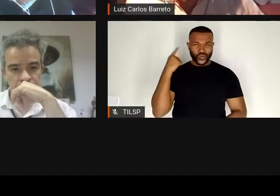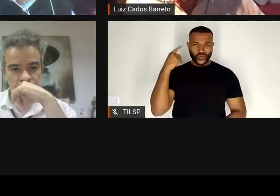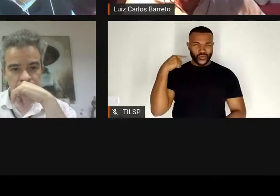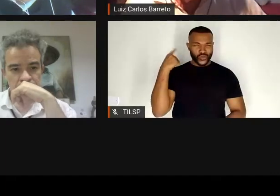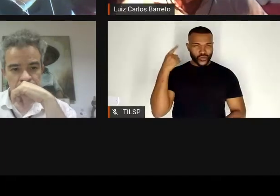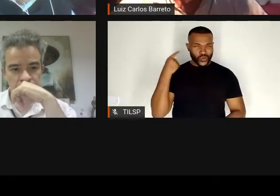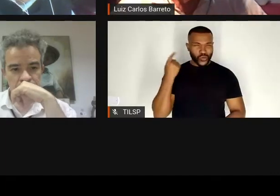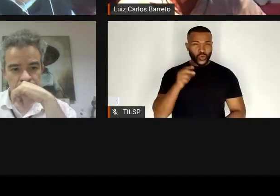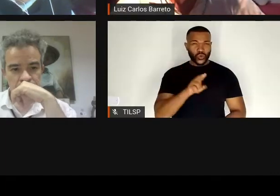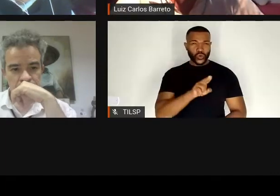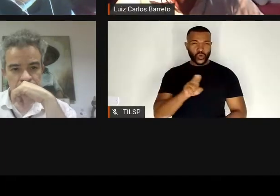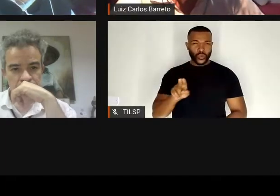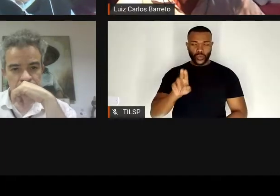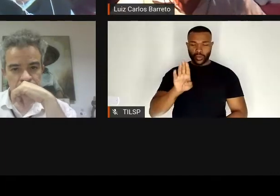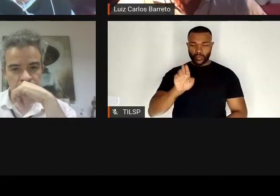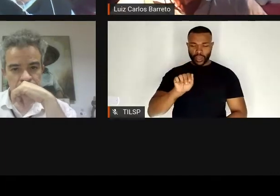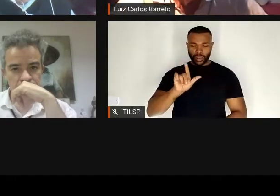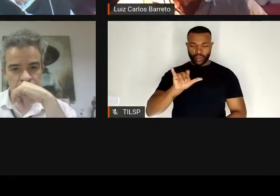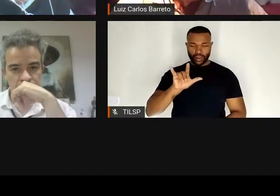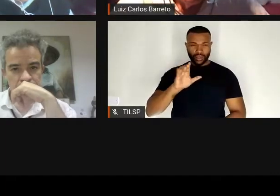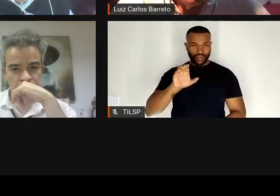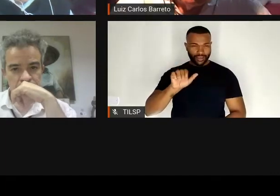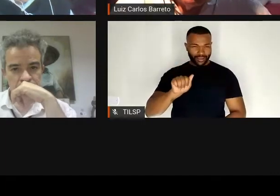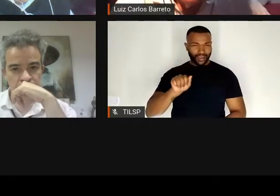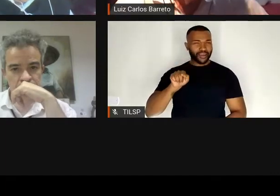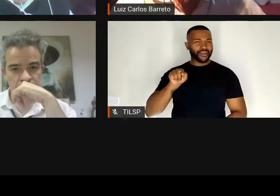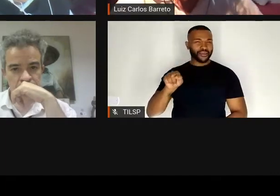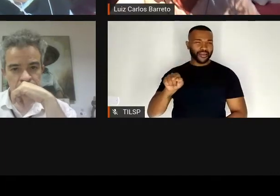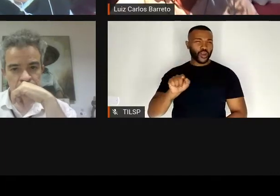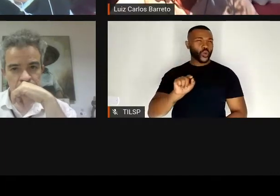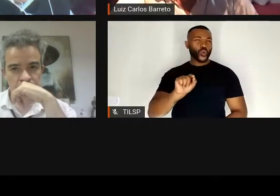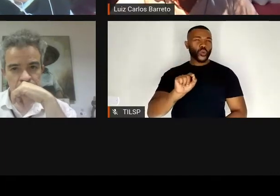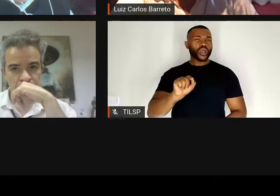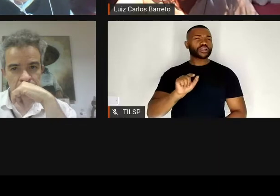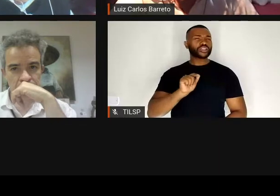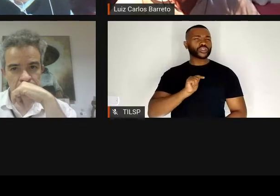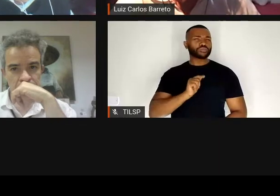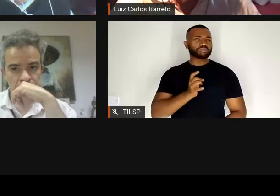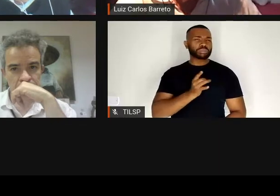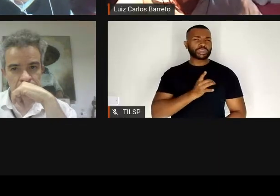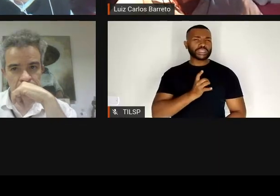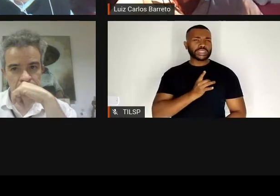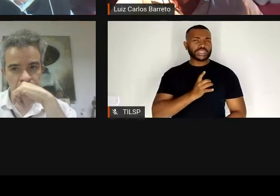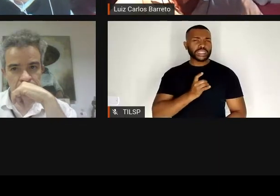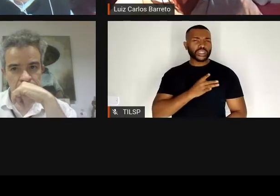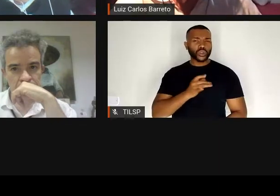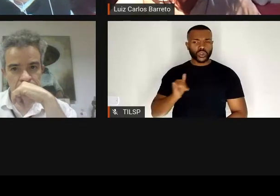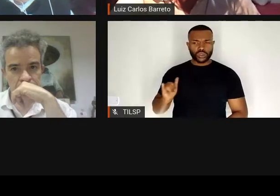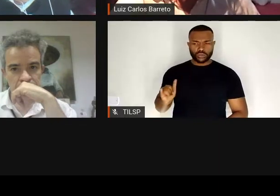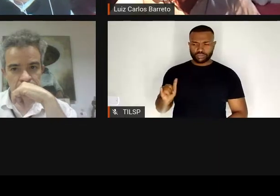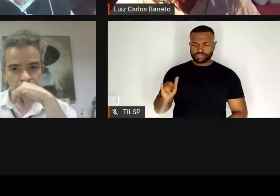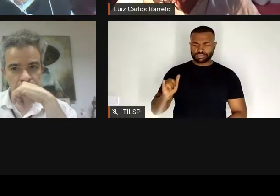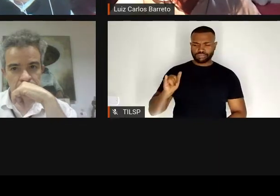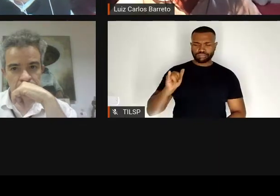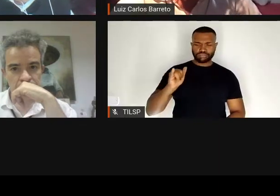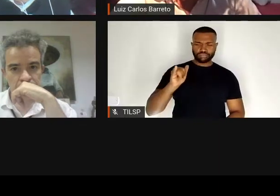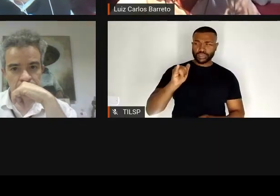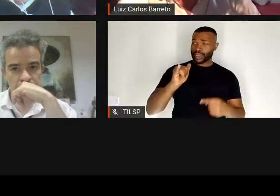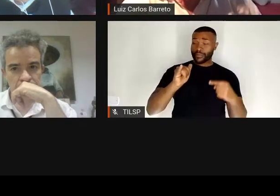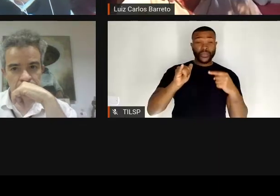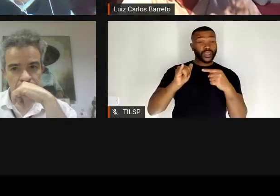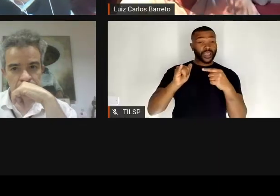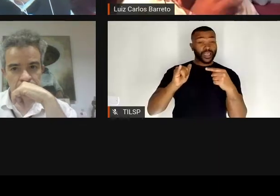chamado Balalaika, e ele tinha muito receio de voar com o Balalaika, que era